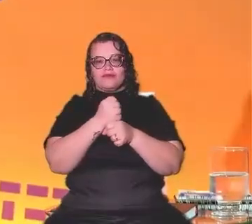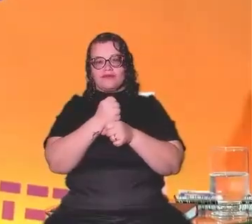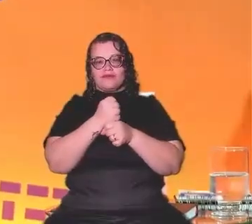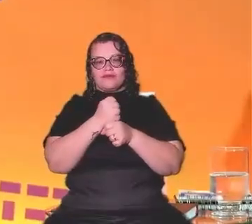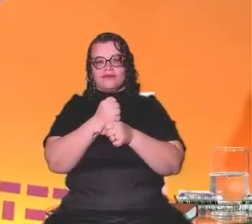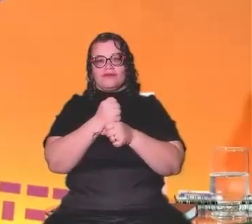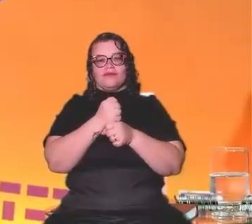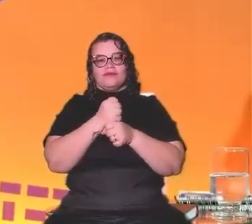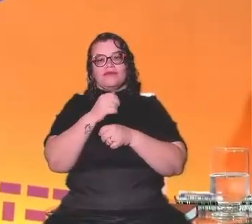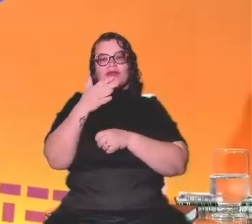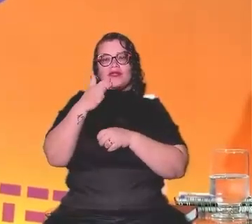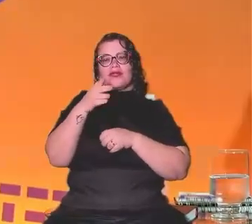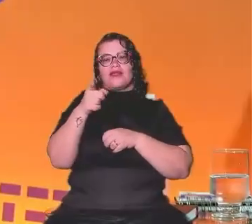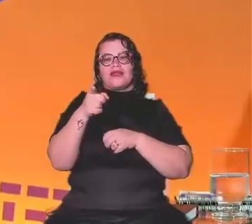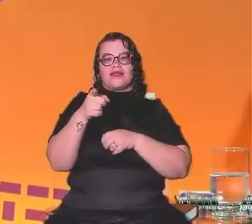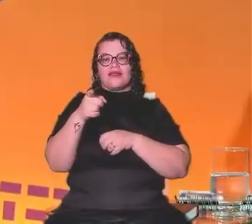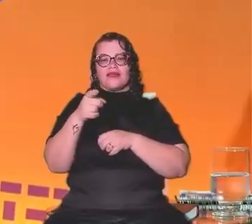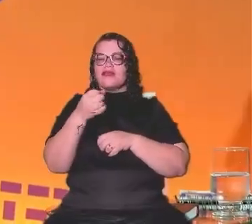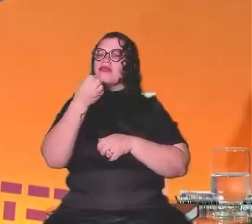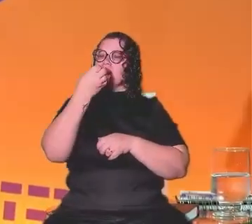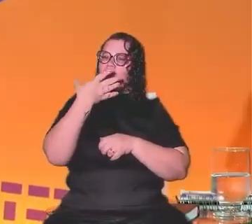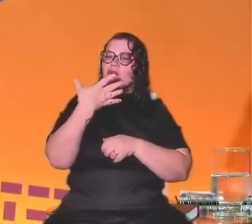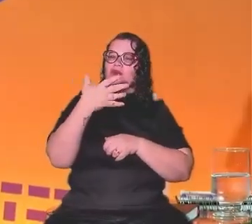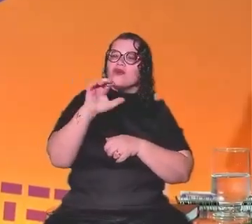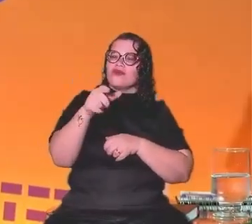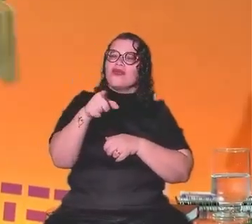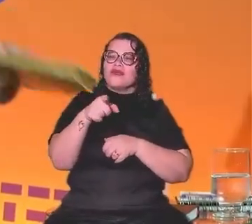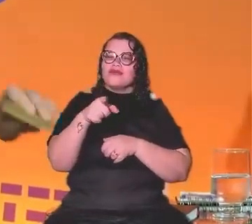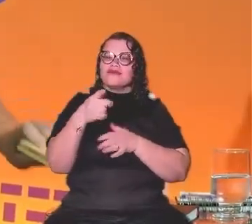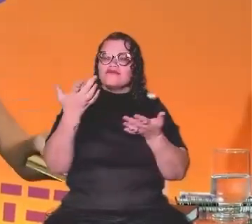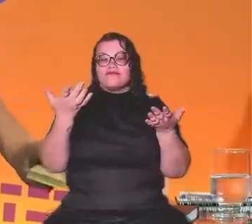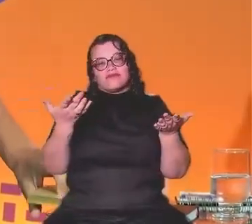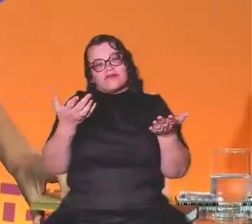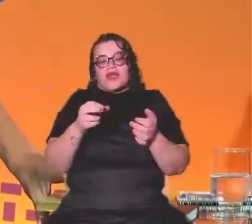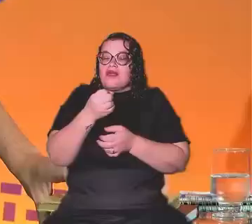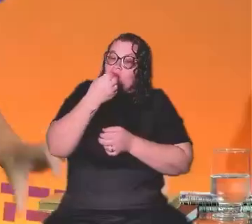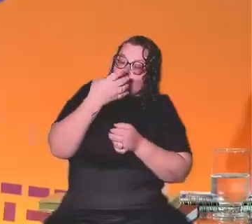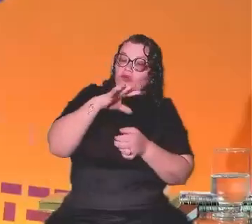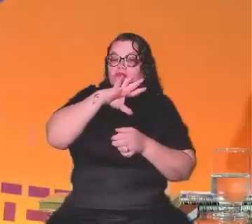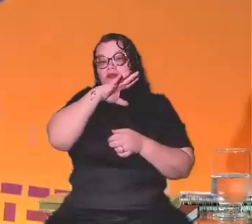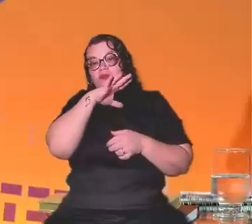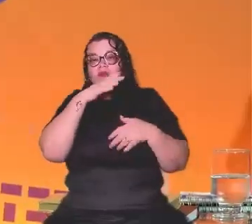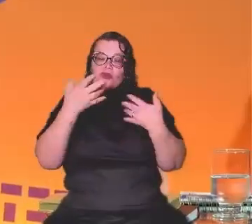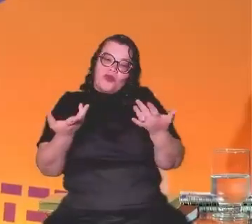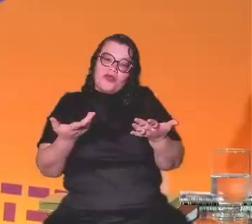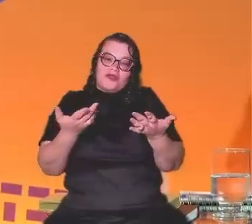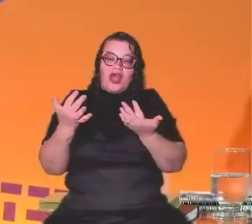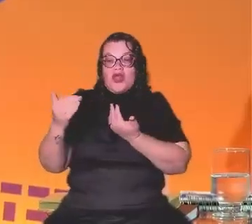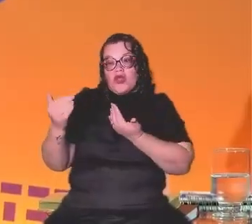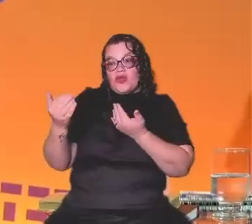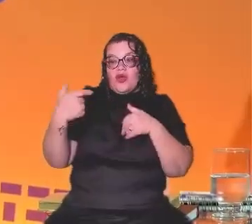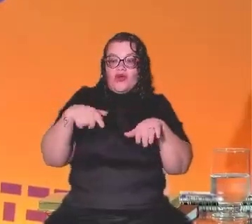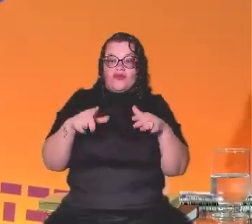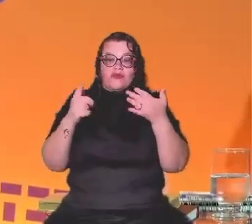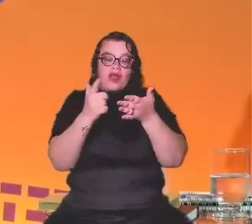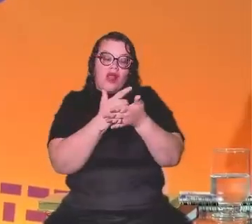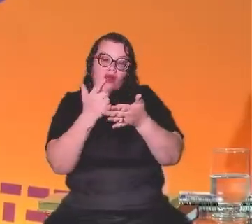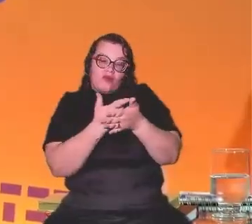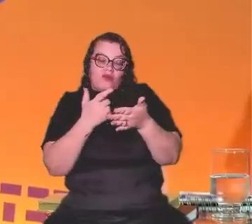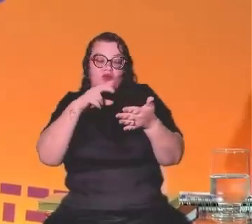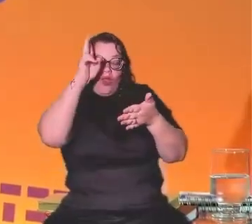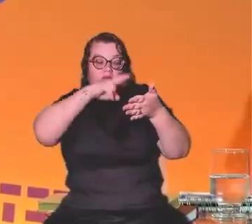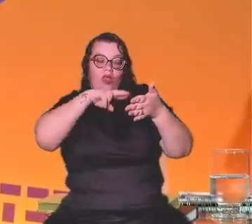E tá bonzinho para estar com 80, né? Eu não sei se é bom ou se é ruim, né? Porque se está novinho assim, a gente não sabe se muita gente